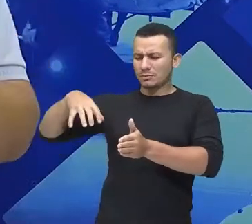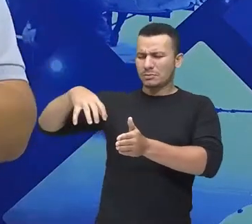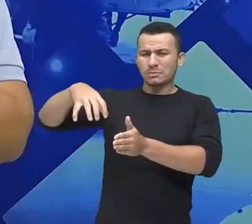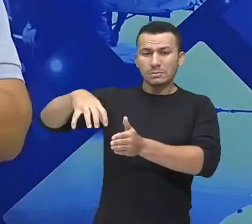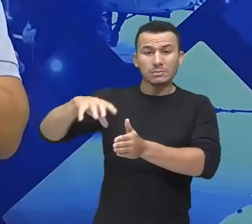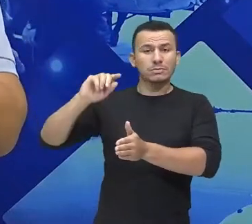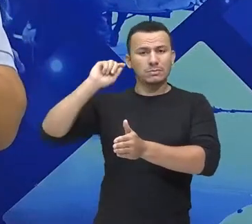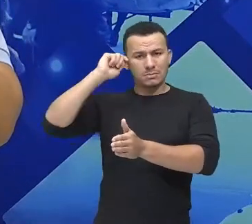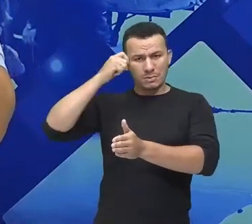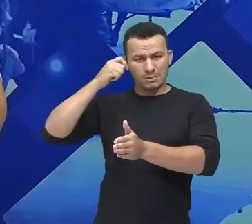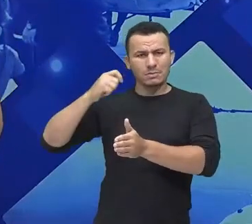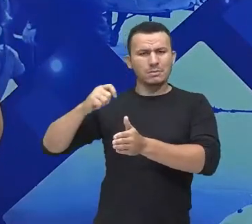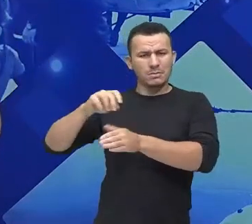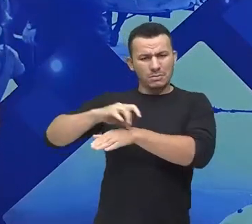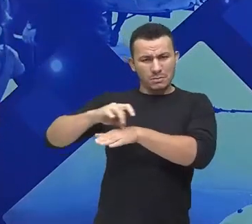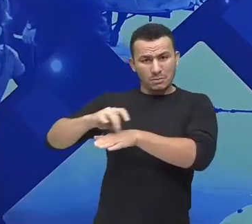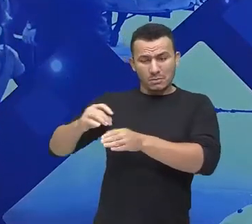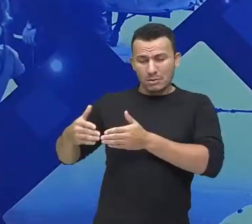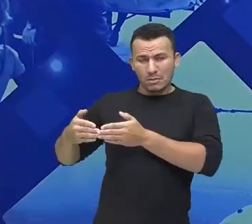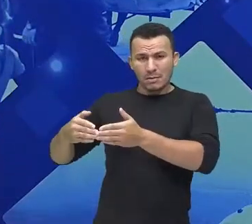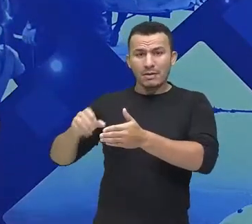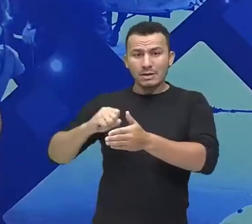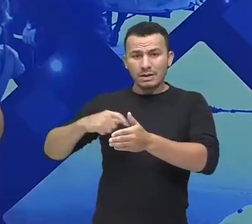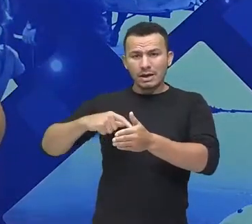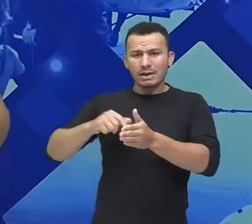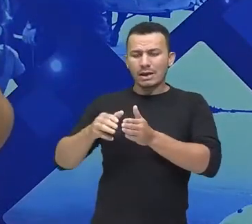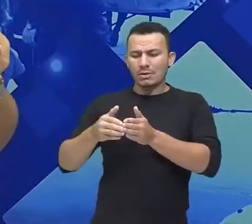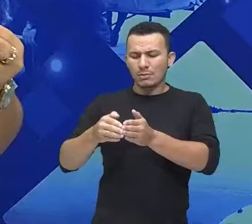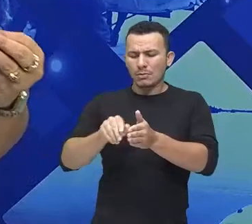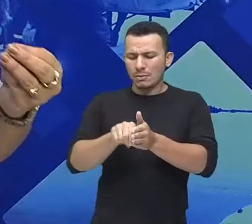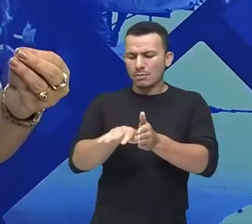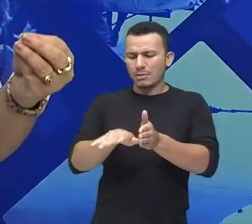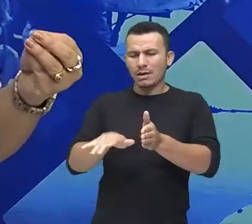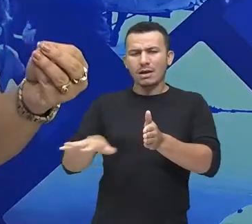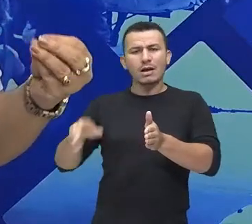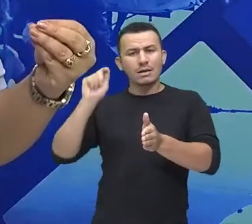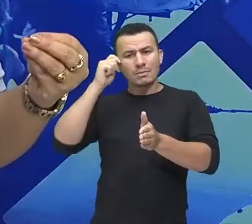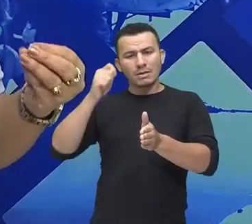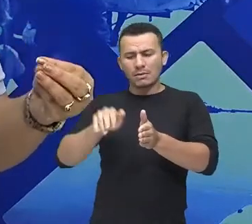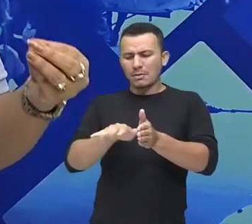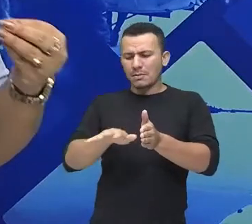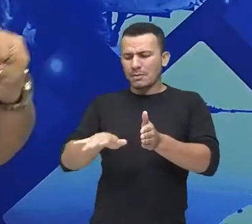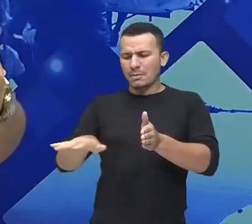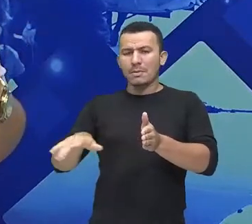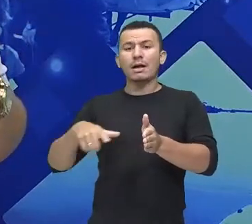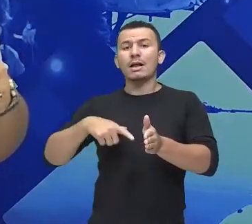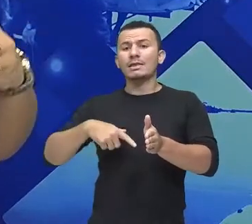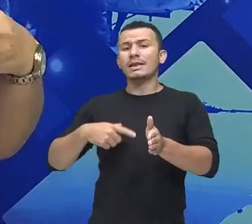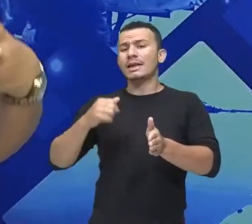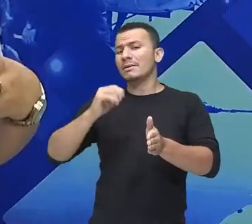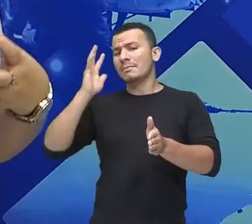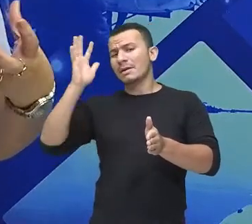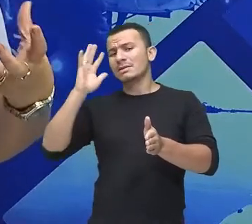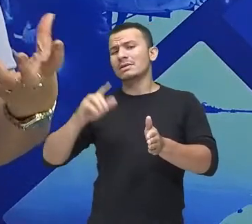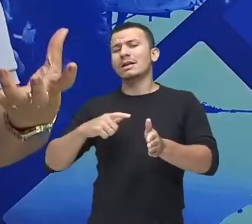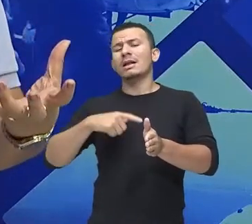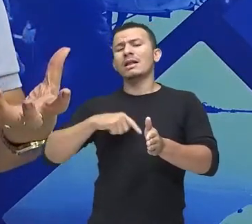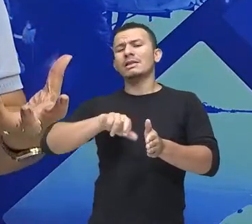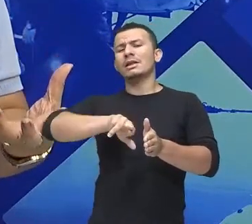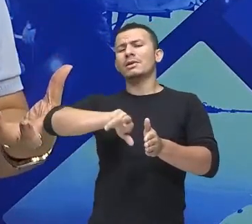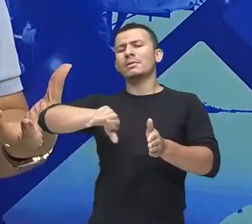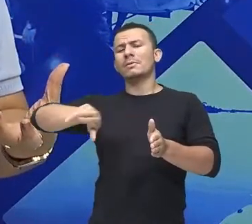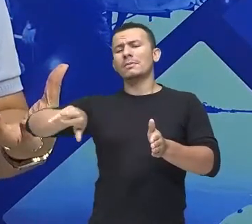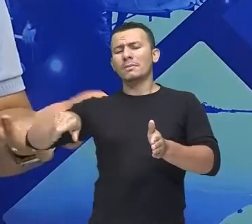petróleo. Quando há vazamento de petróleo no mar, imagine a quantidade de vidas, né, que